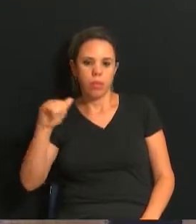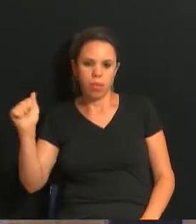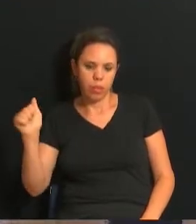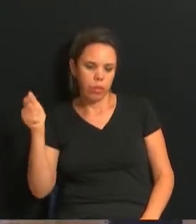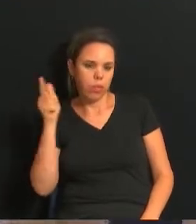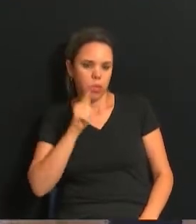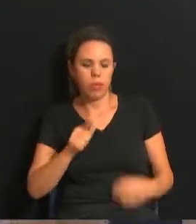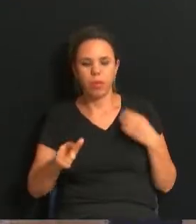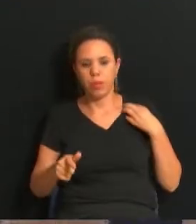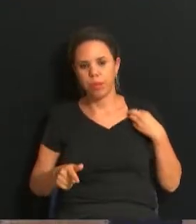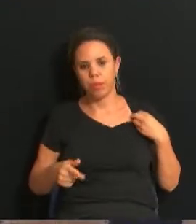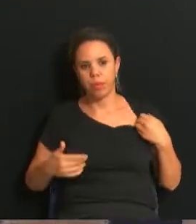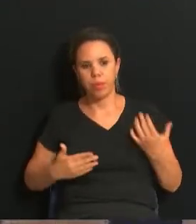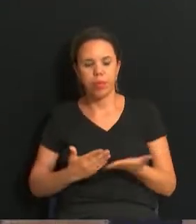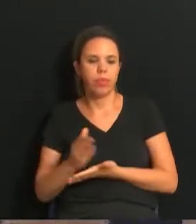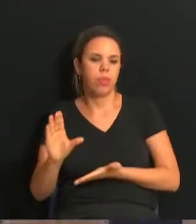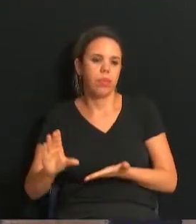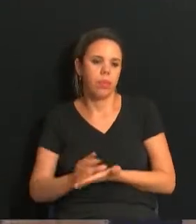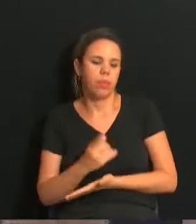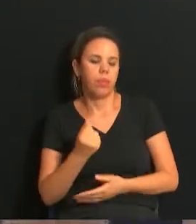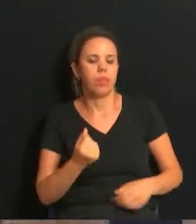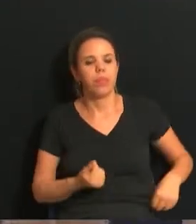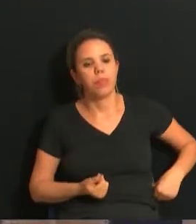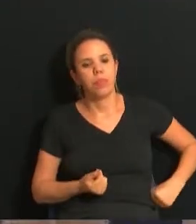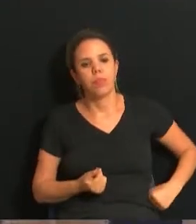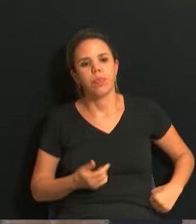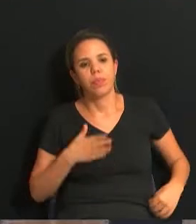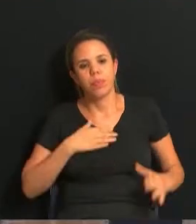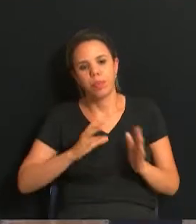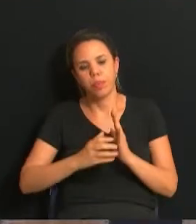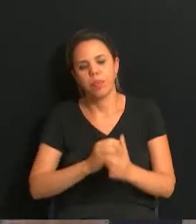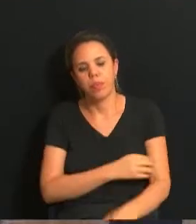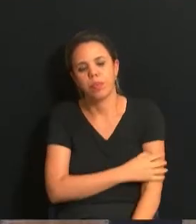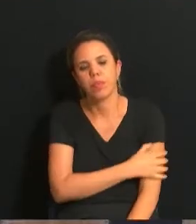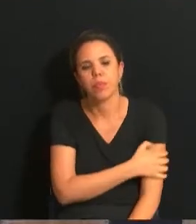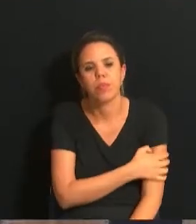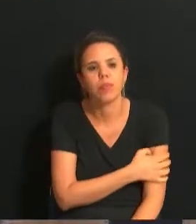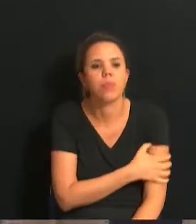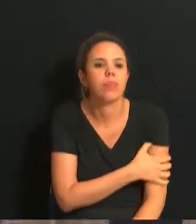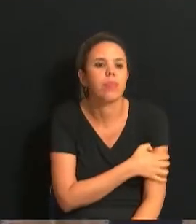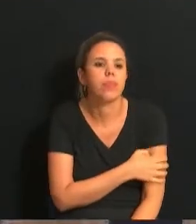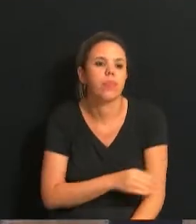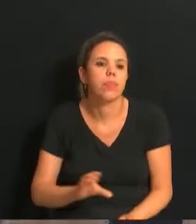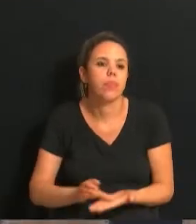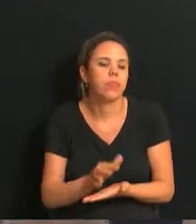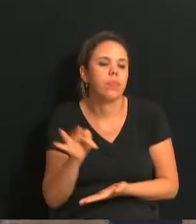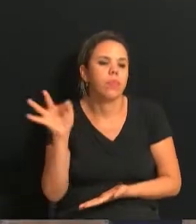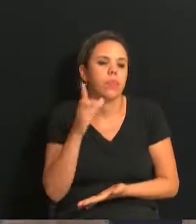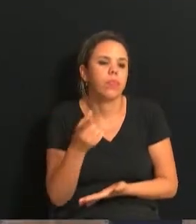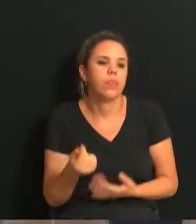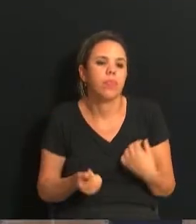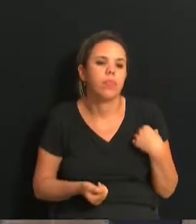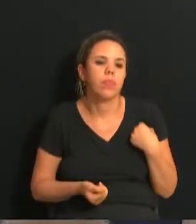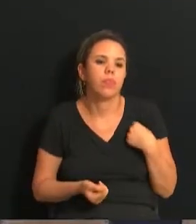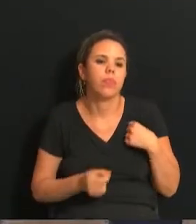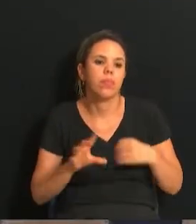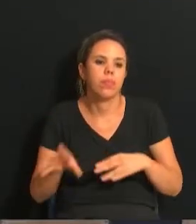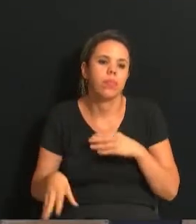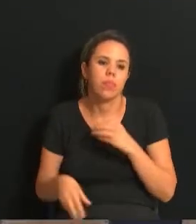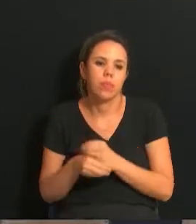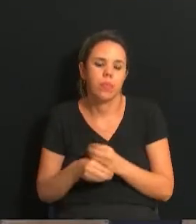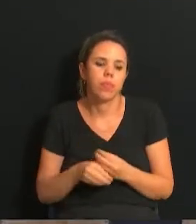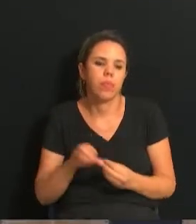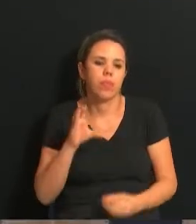conseguimos aprovar via deputada Samia Bonfim, que é do meu partido, a destinação de verbas federais para implantação do